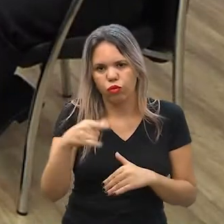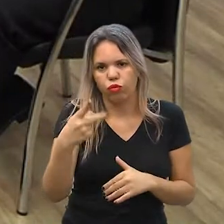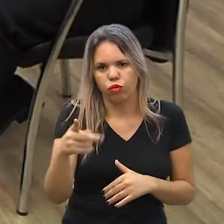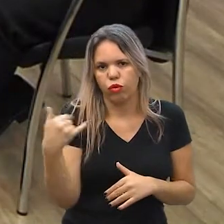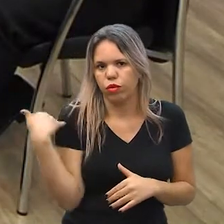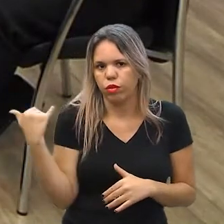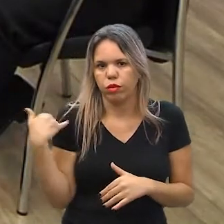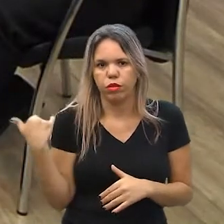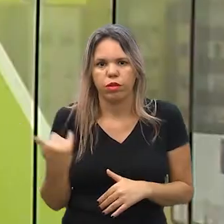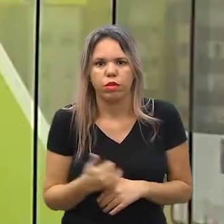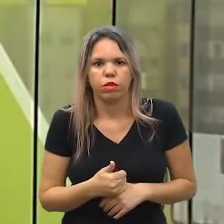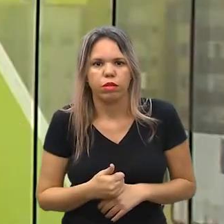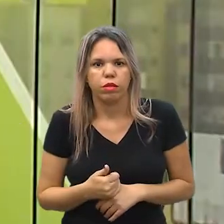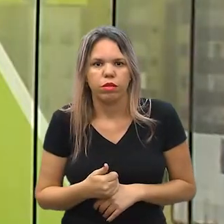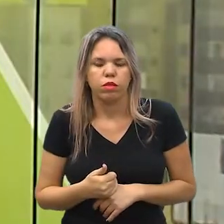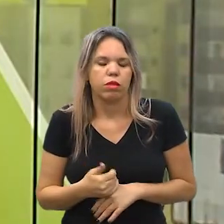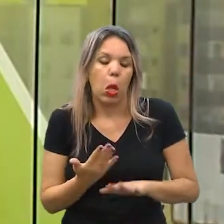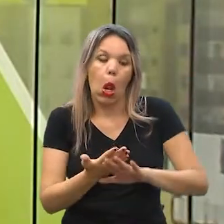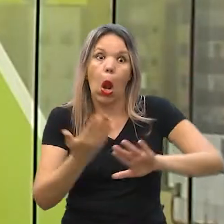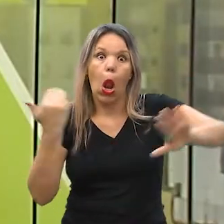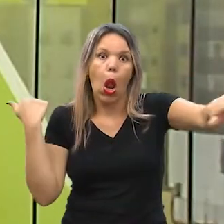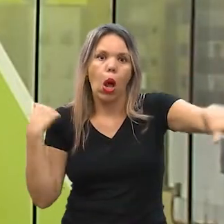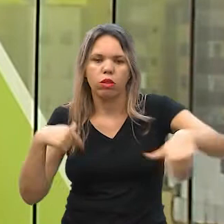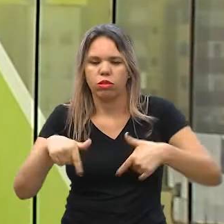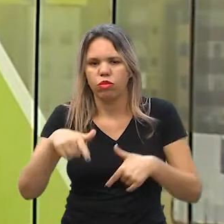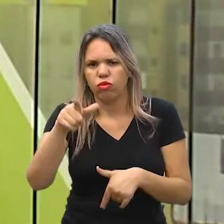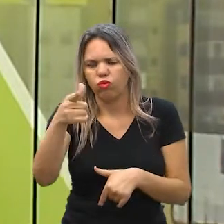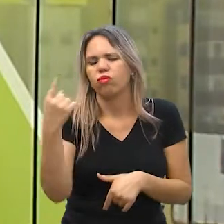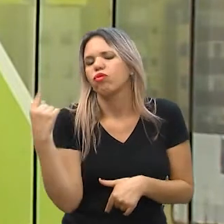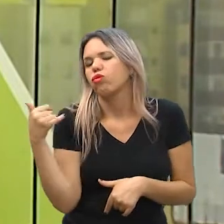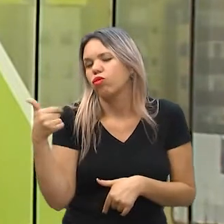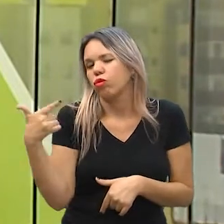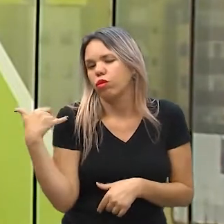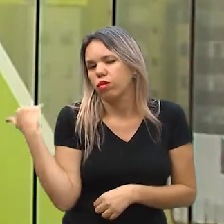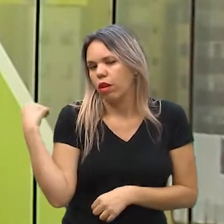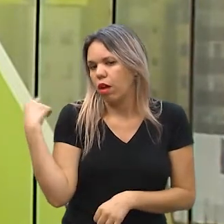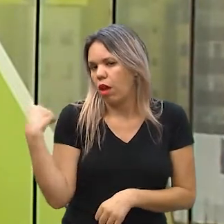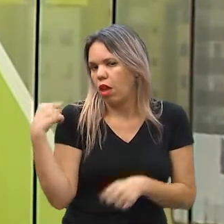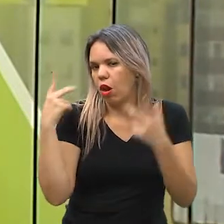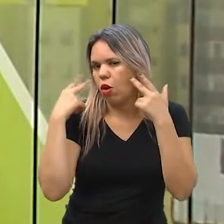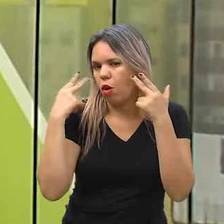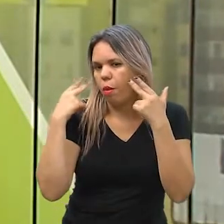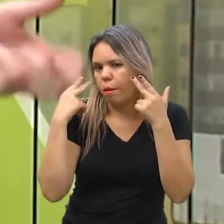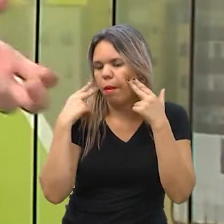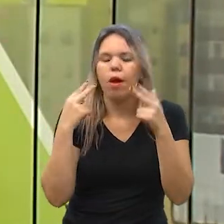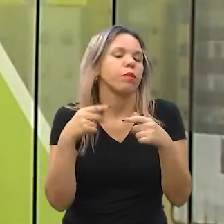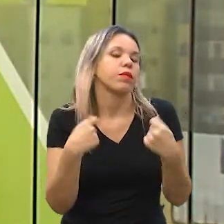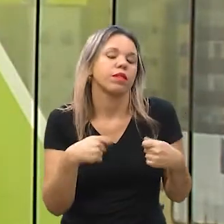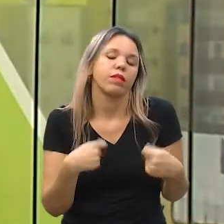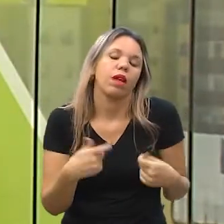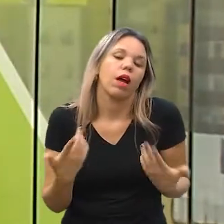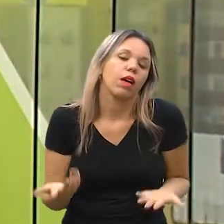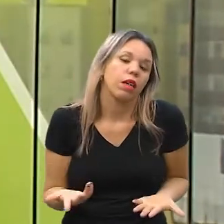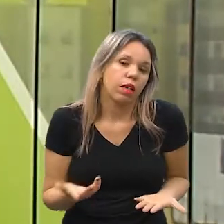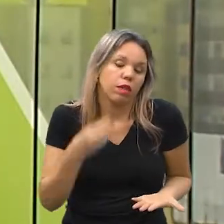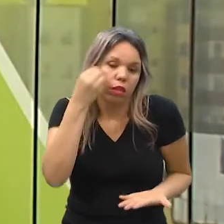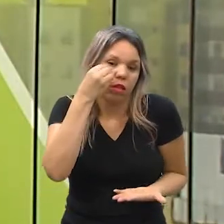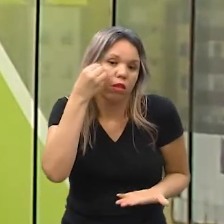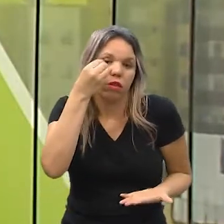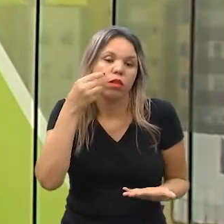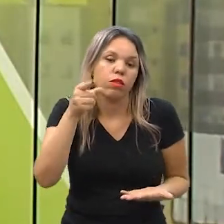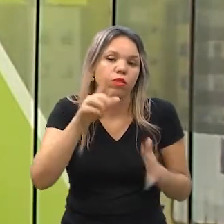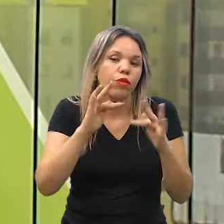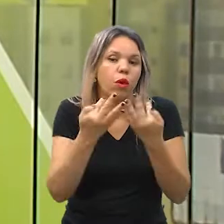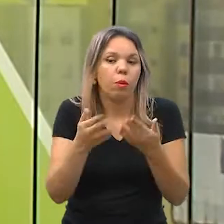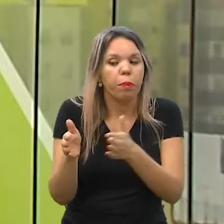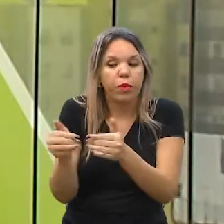dessa idade estão longe do trabalho ainda. Na sua época, com 12 anos, era algo normal? Foi por necessidade? Foi uma experiência?